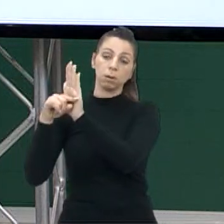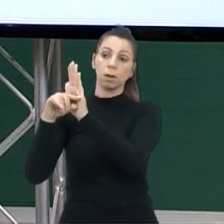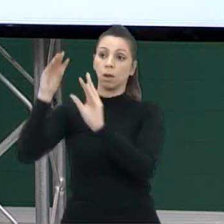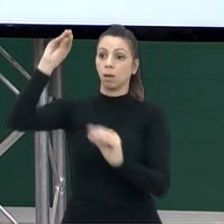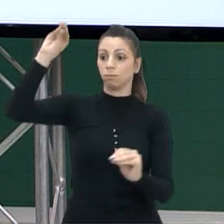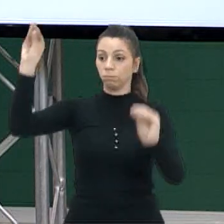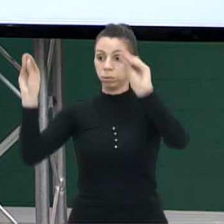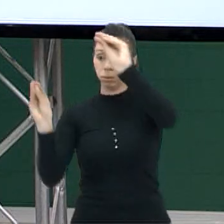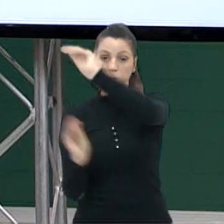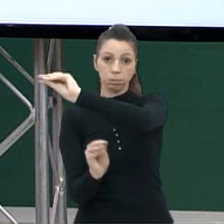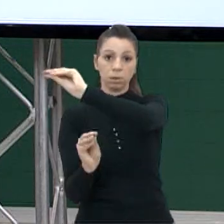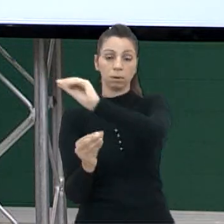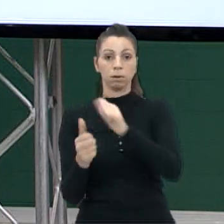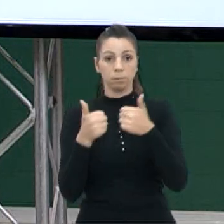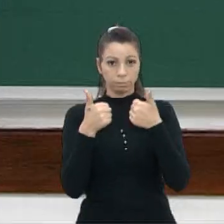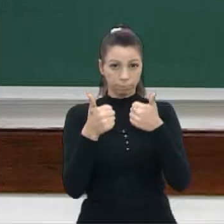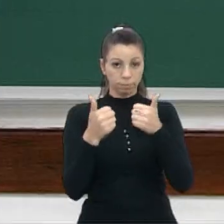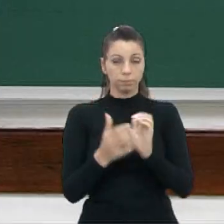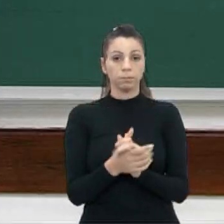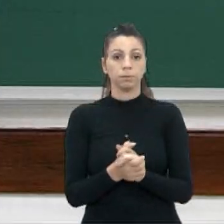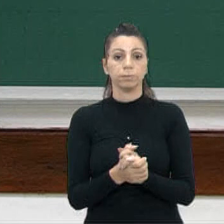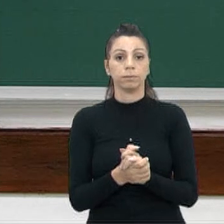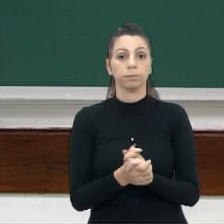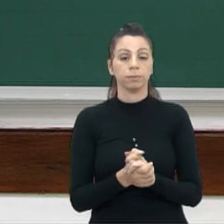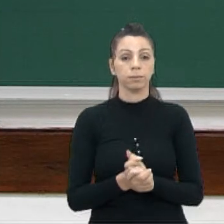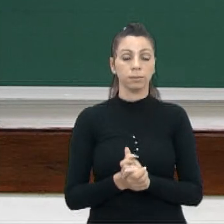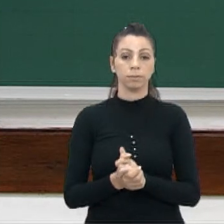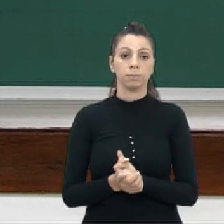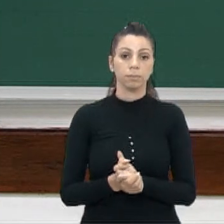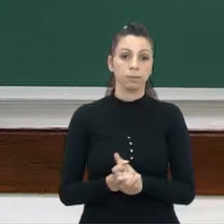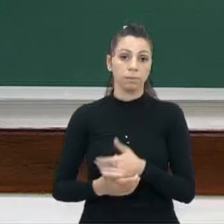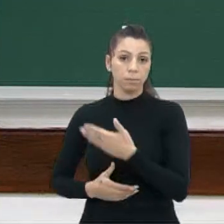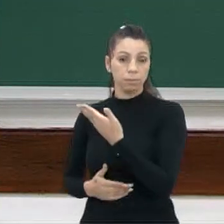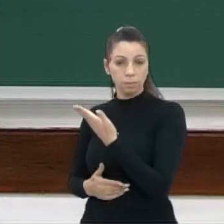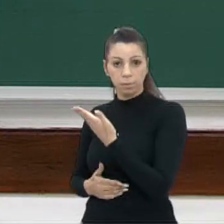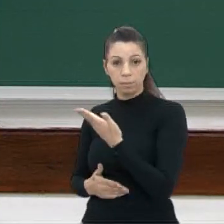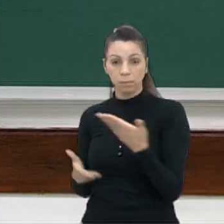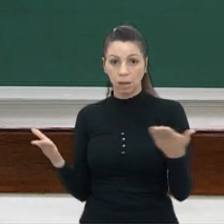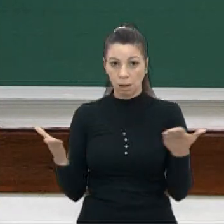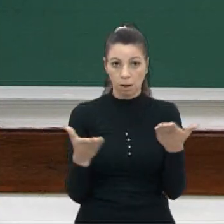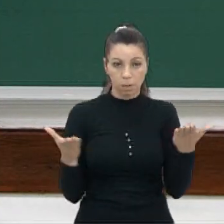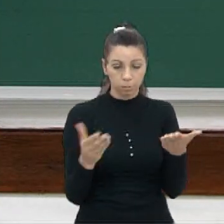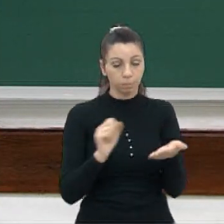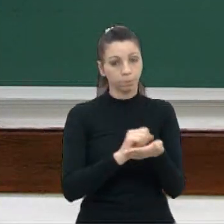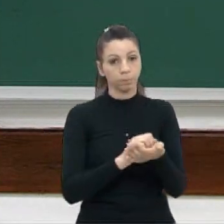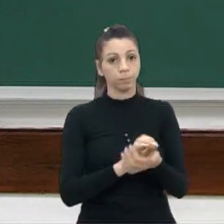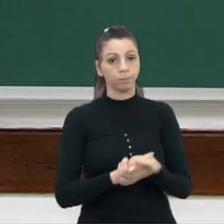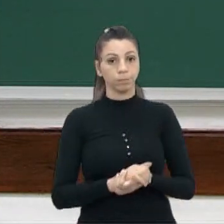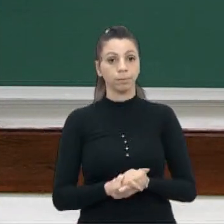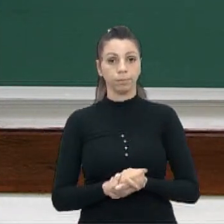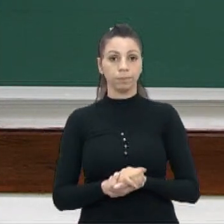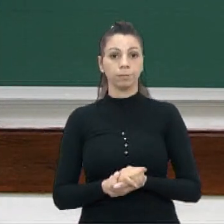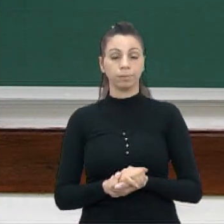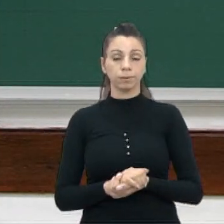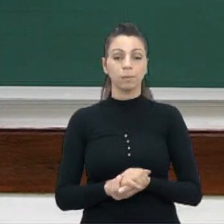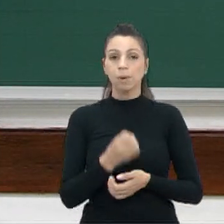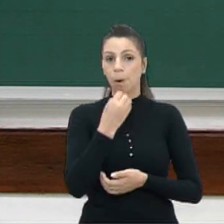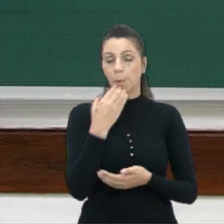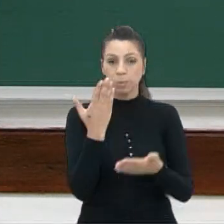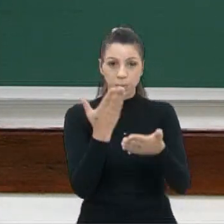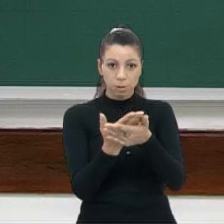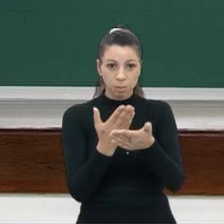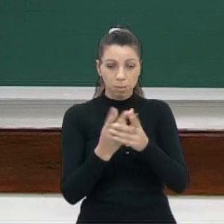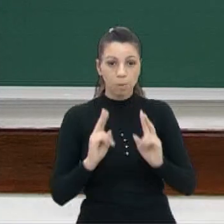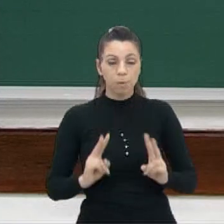denominador. Tá bom? Então, isso que nós temos para a aula de hoje, certo? Bons estudos para você.